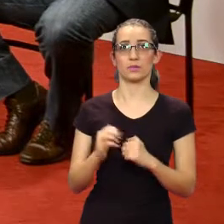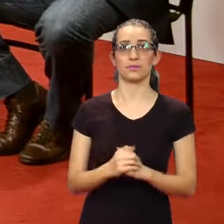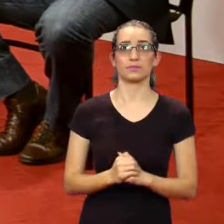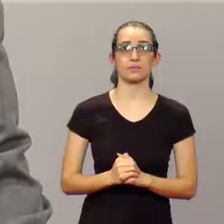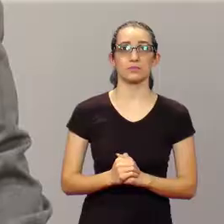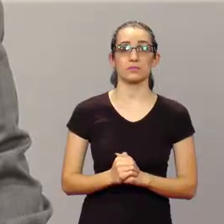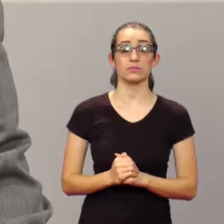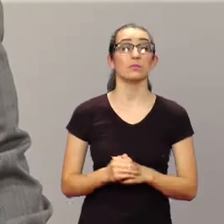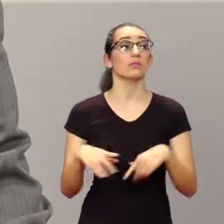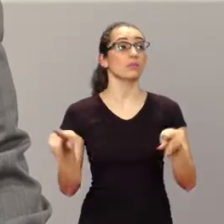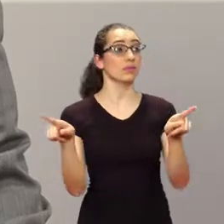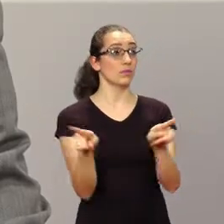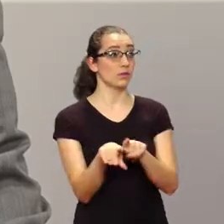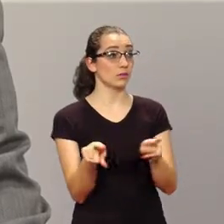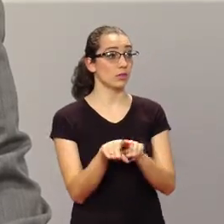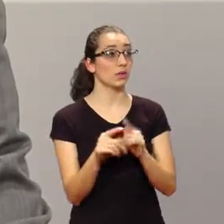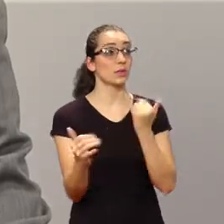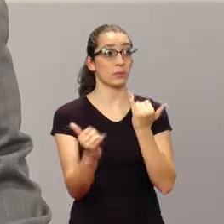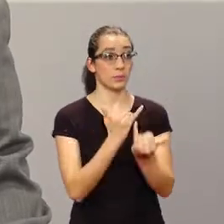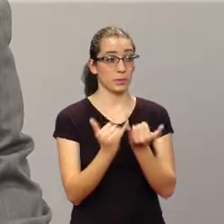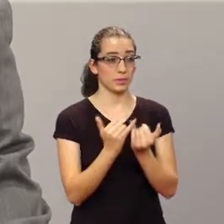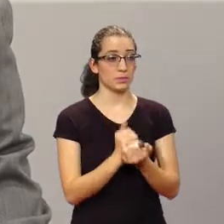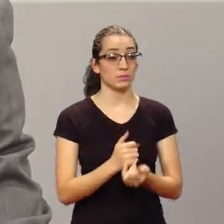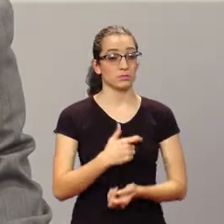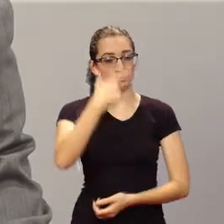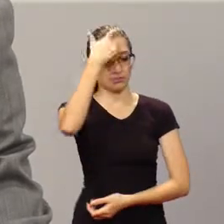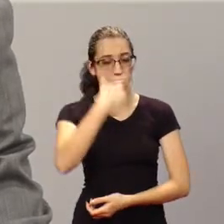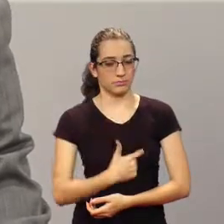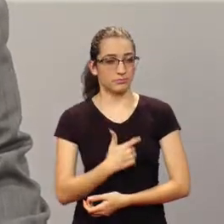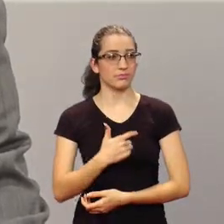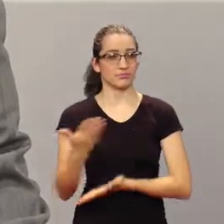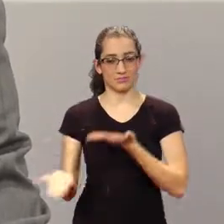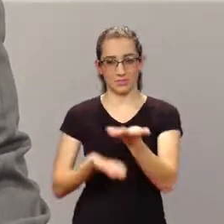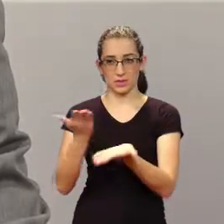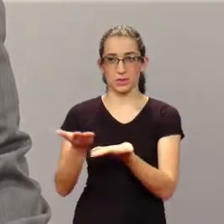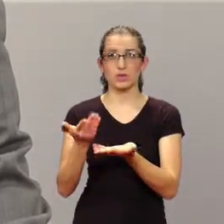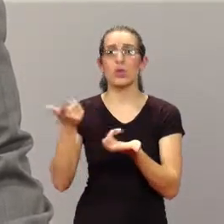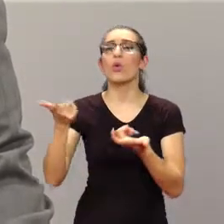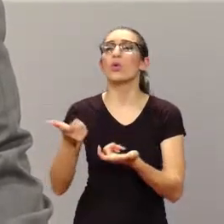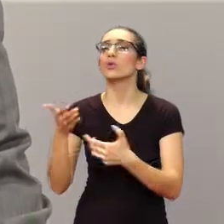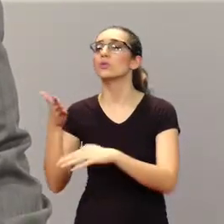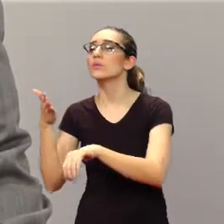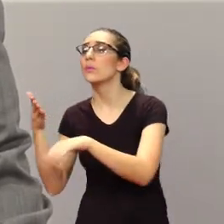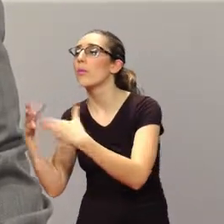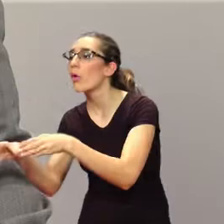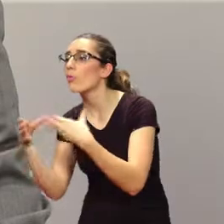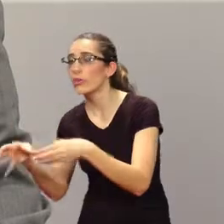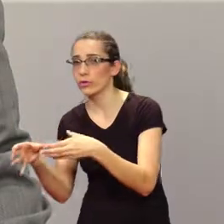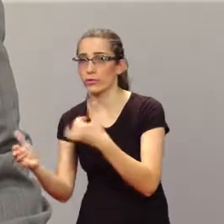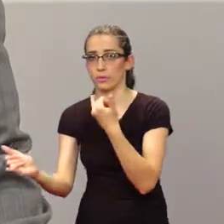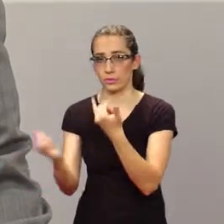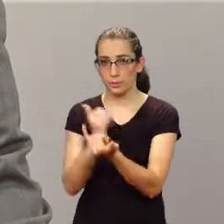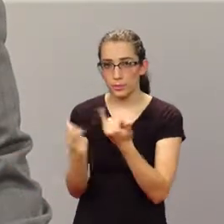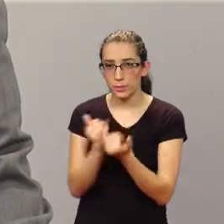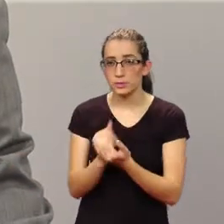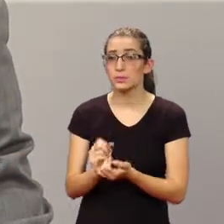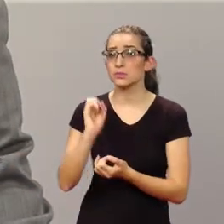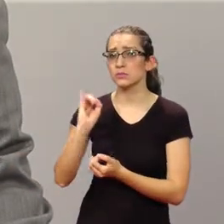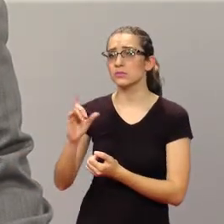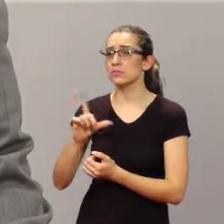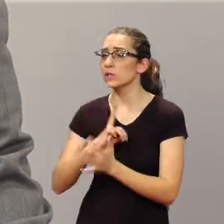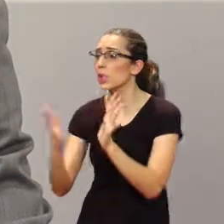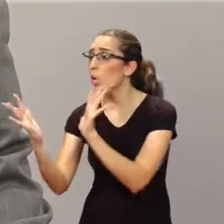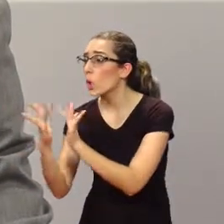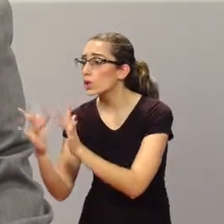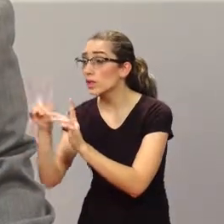por exemplo, a condição socioeconômica do paciente, né? O meio onde ele está. Se todas as suas